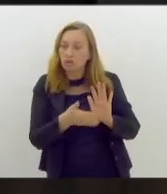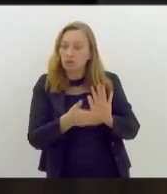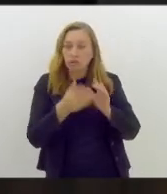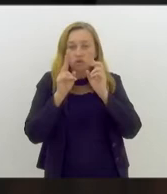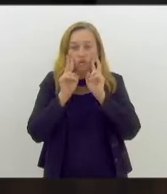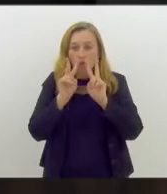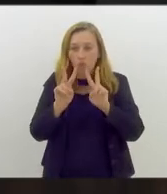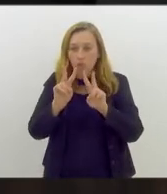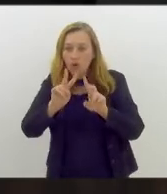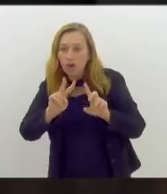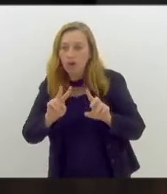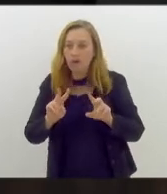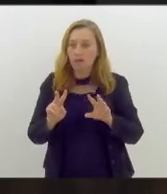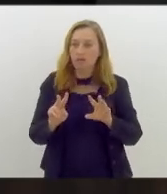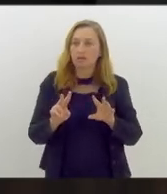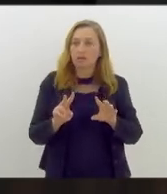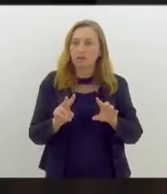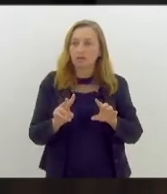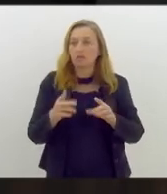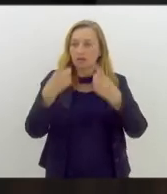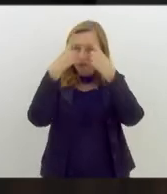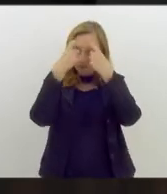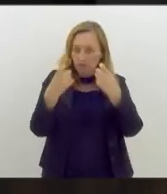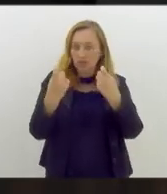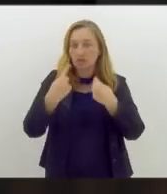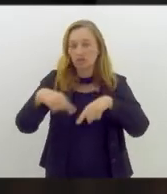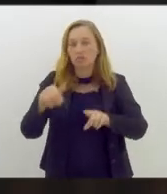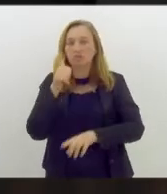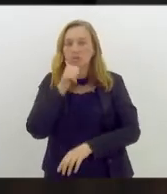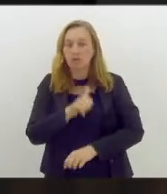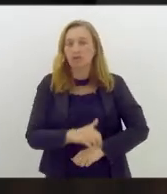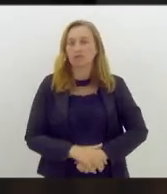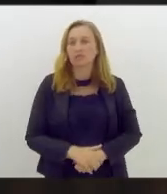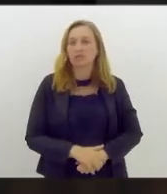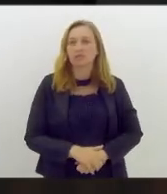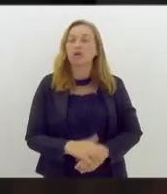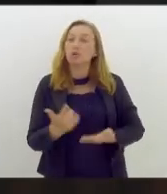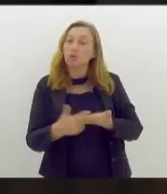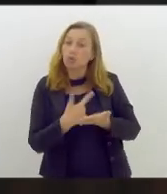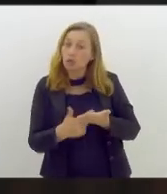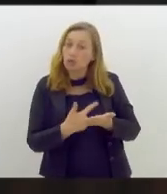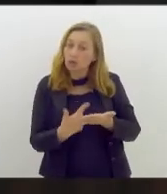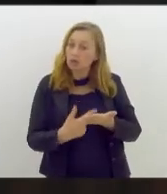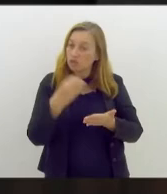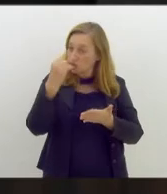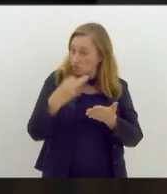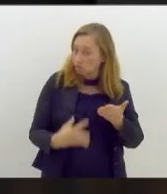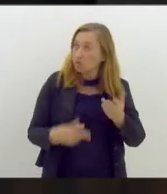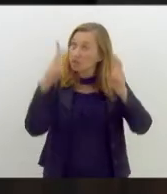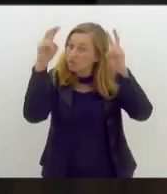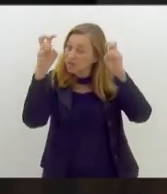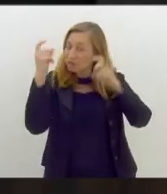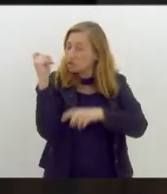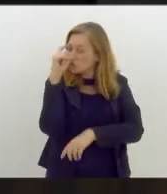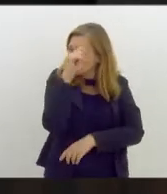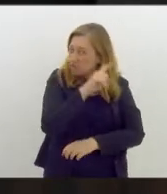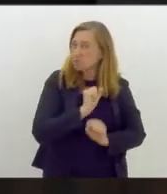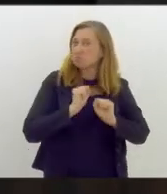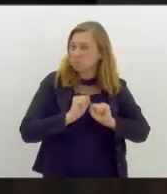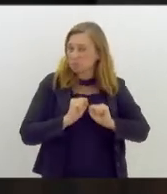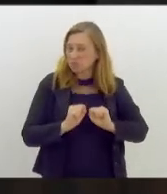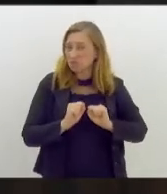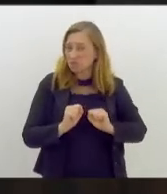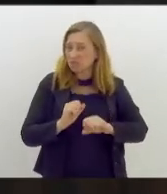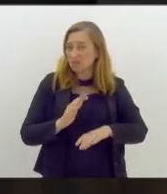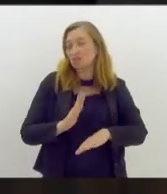olhar multidisciplinar sobre a violência contra a mulher. O livro aborda um tema que dificilmente poderia ser